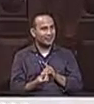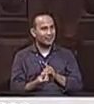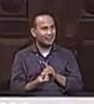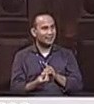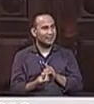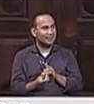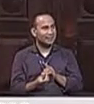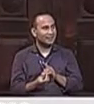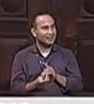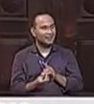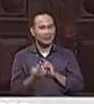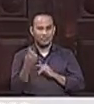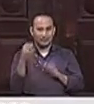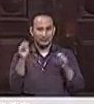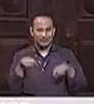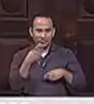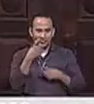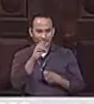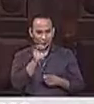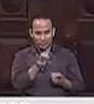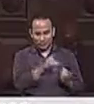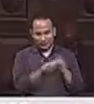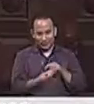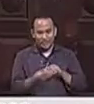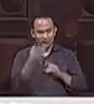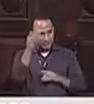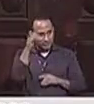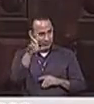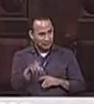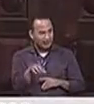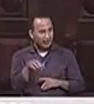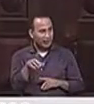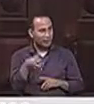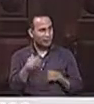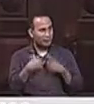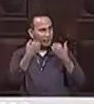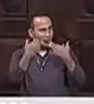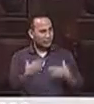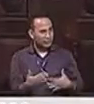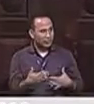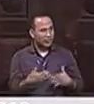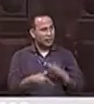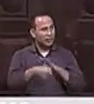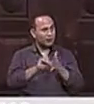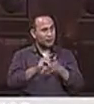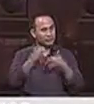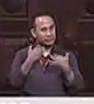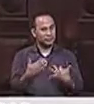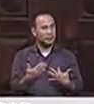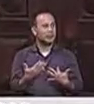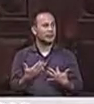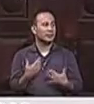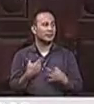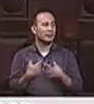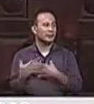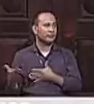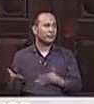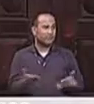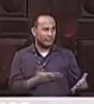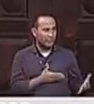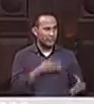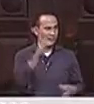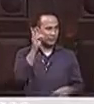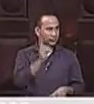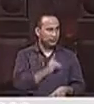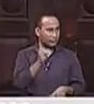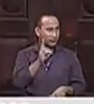né? Meu voto é contrário. Não, sabe o que é? É que a justificativa que foi dada, uma das justificativas, porque veio aqui o diretor